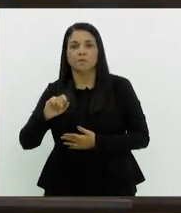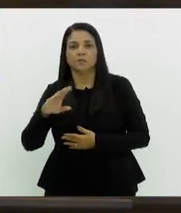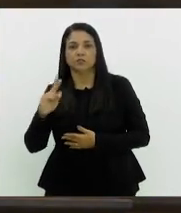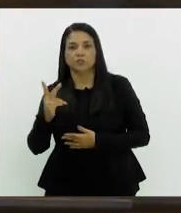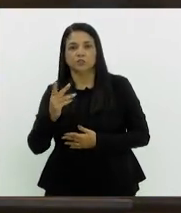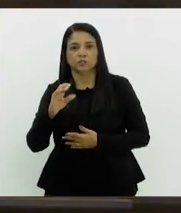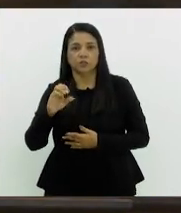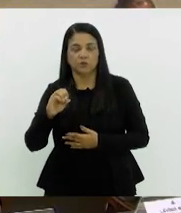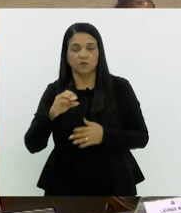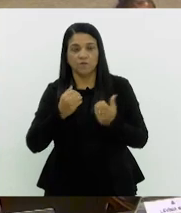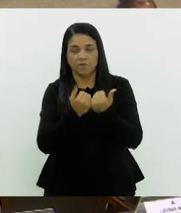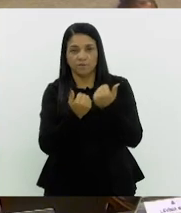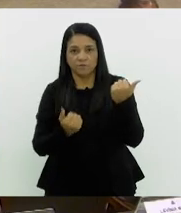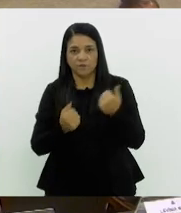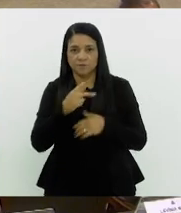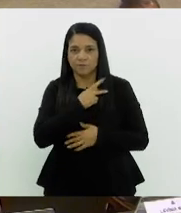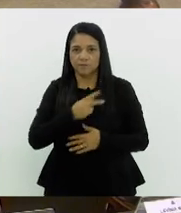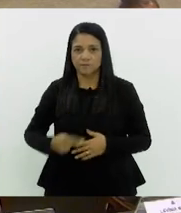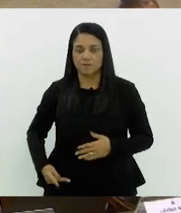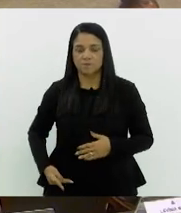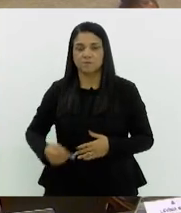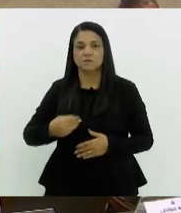Janeiro.